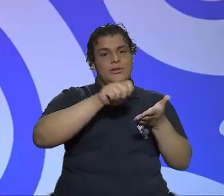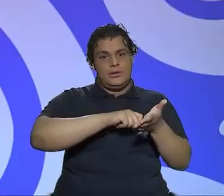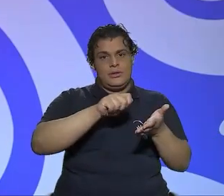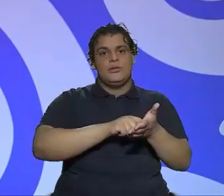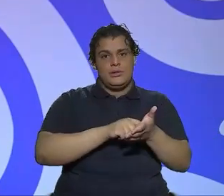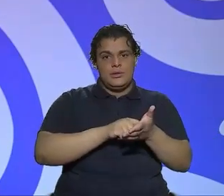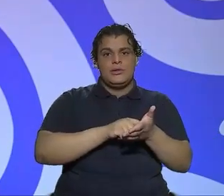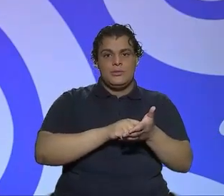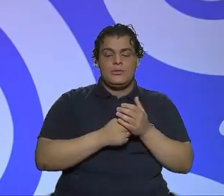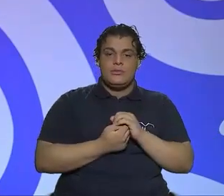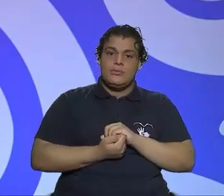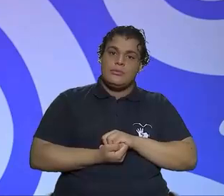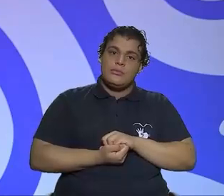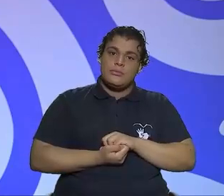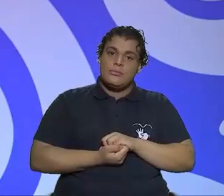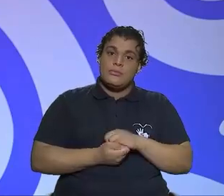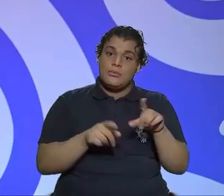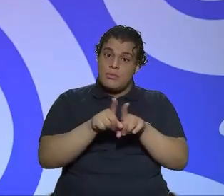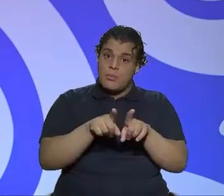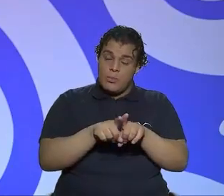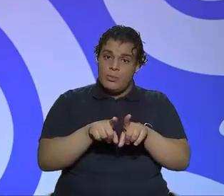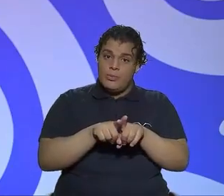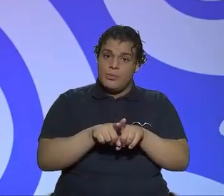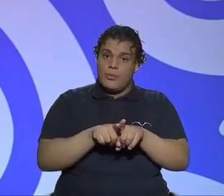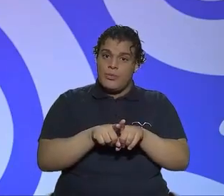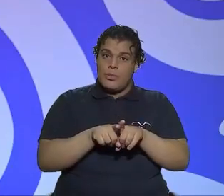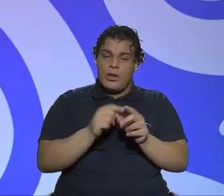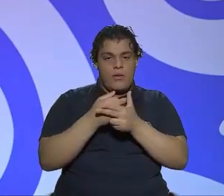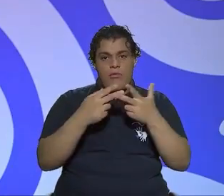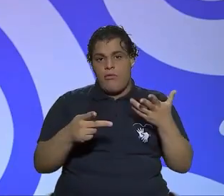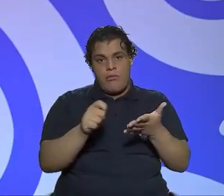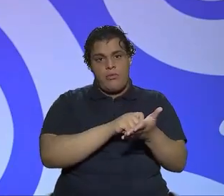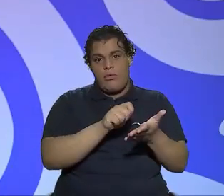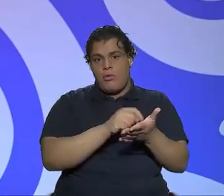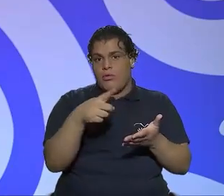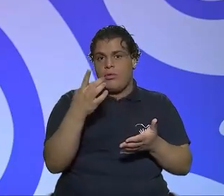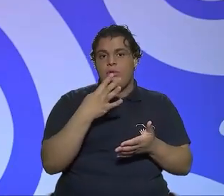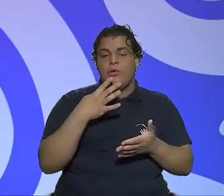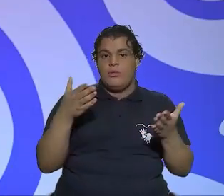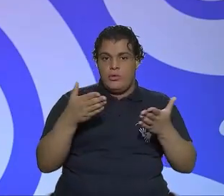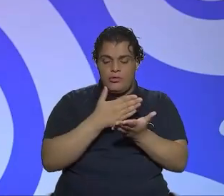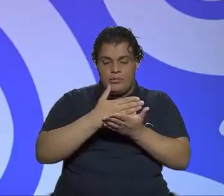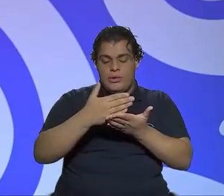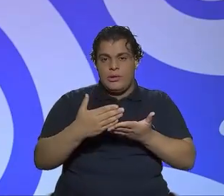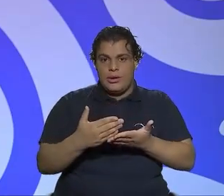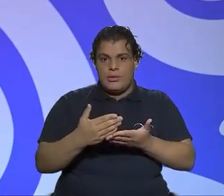suas ideias. Ressaltamos que também foi assim que muitos escritores que hoje conhecemos começaram.